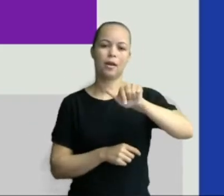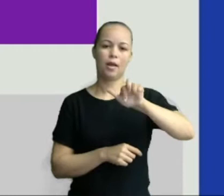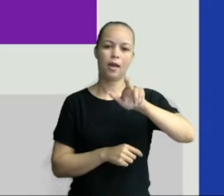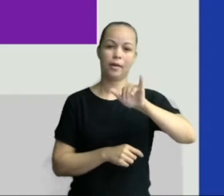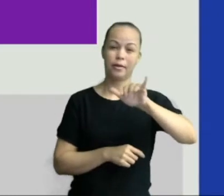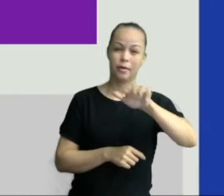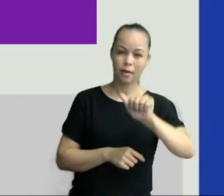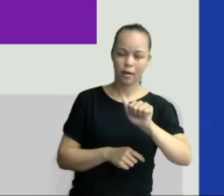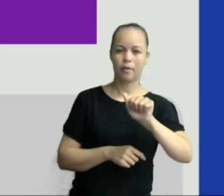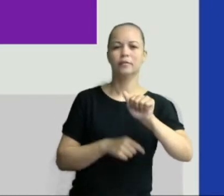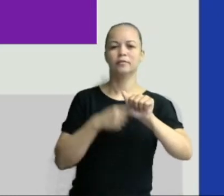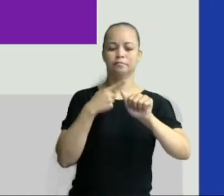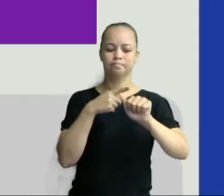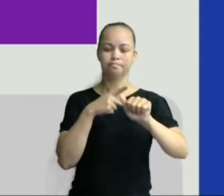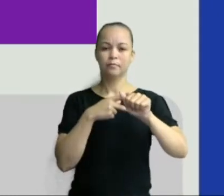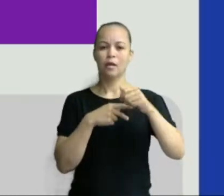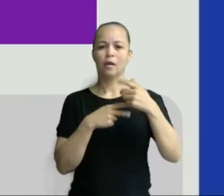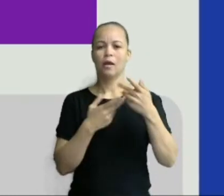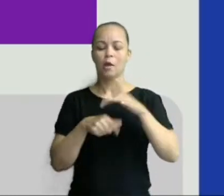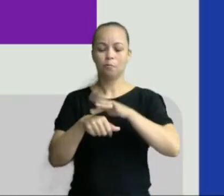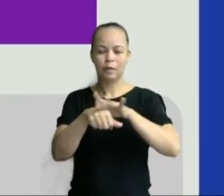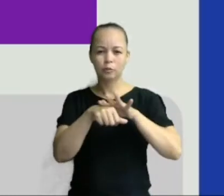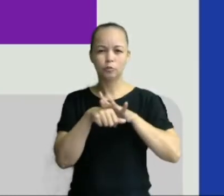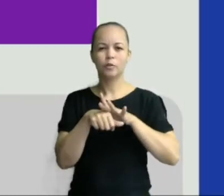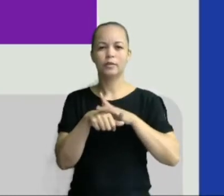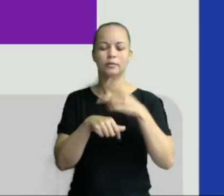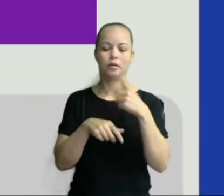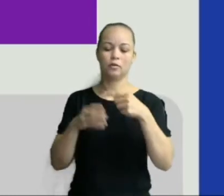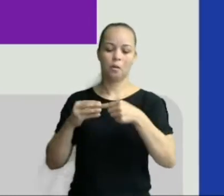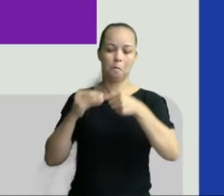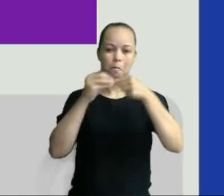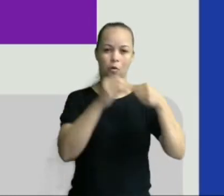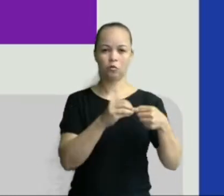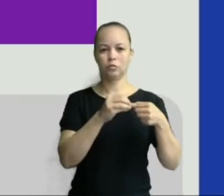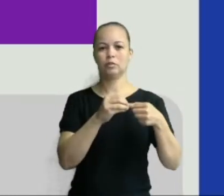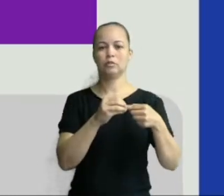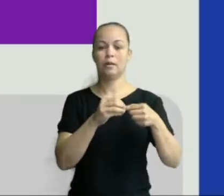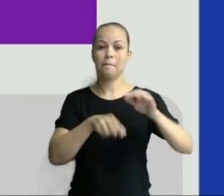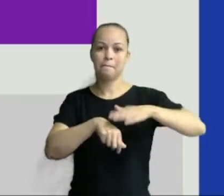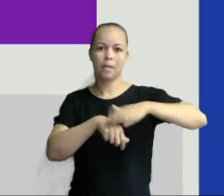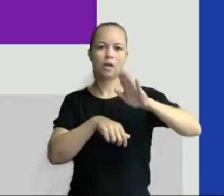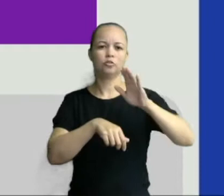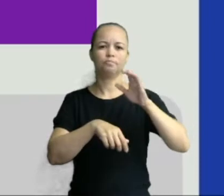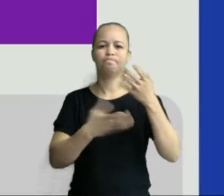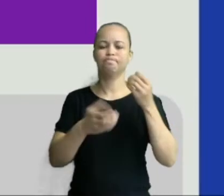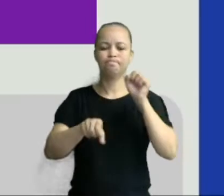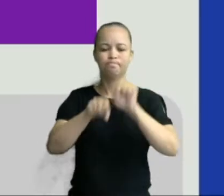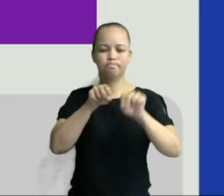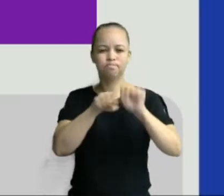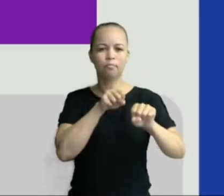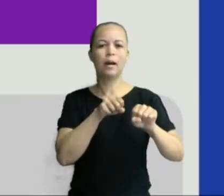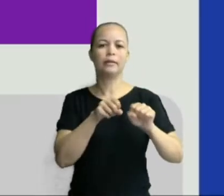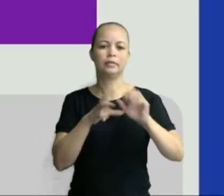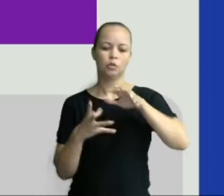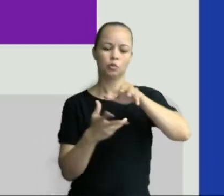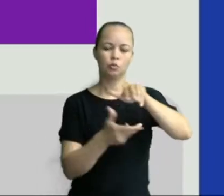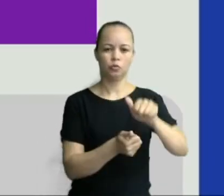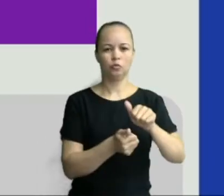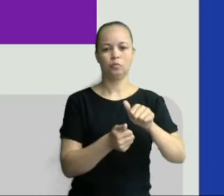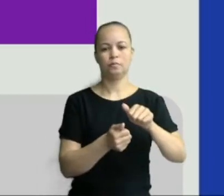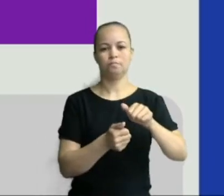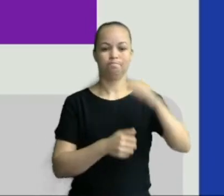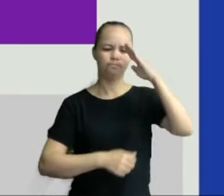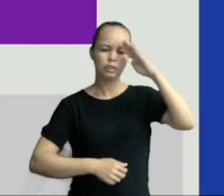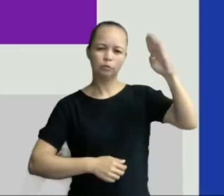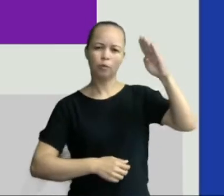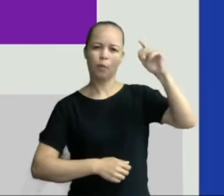Por incrível que pareça, gente, malária é a doença causada por protozoário que mais mata no mundo, principalmente no continente